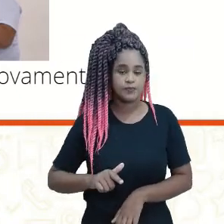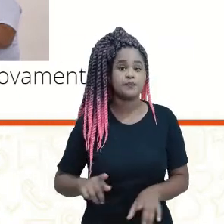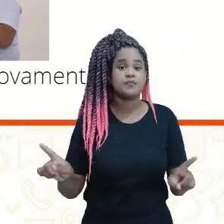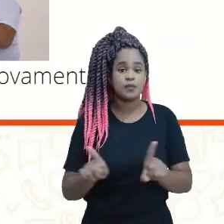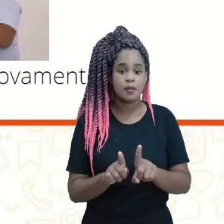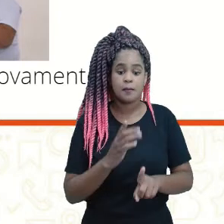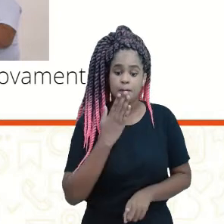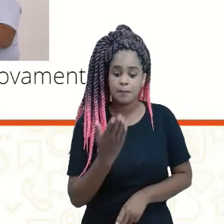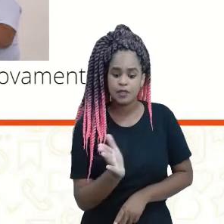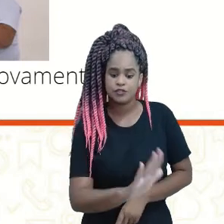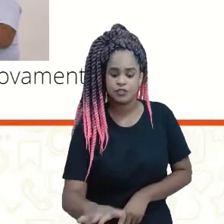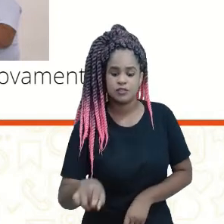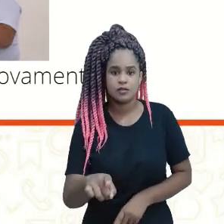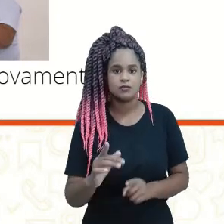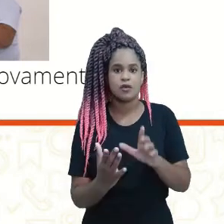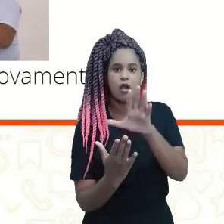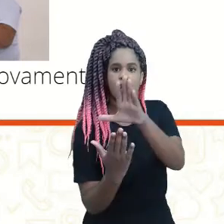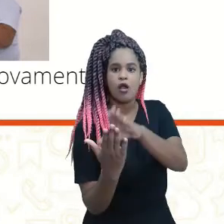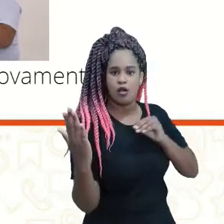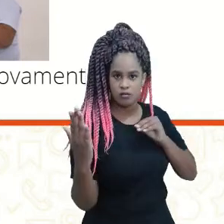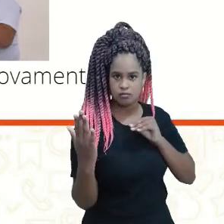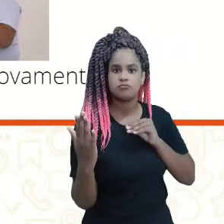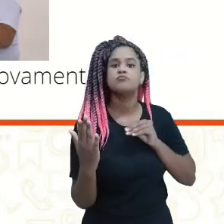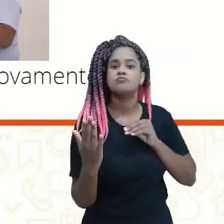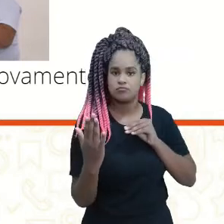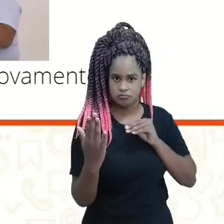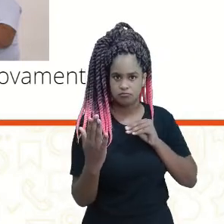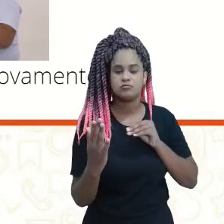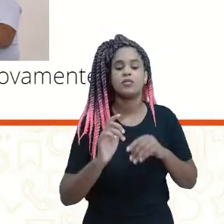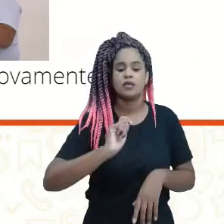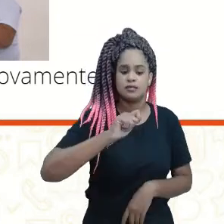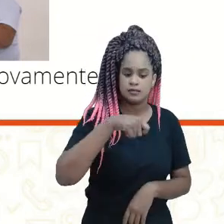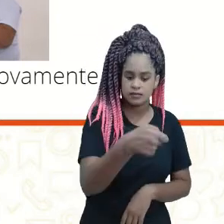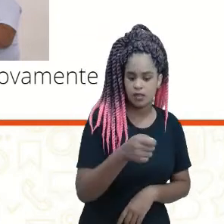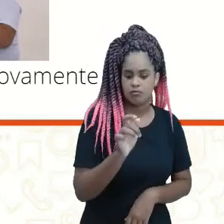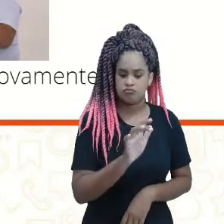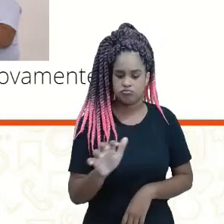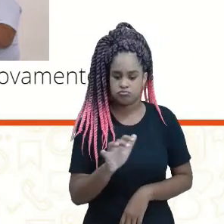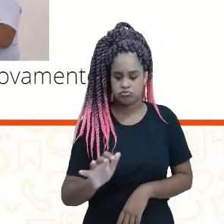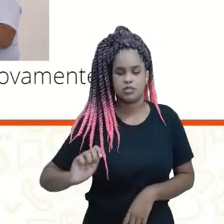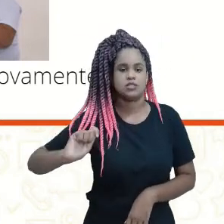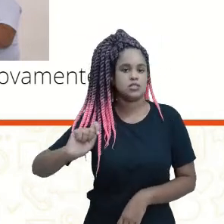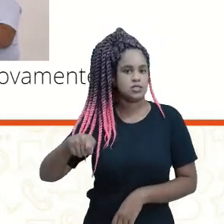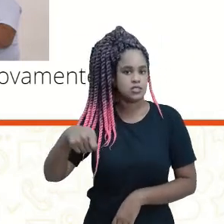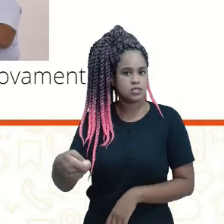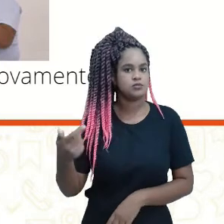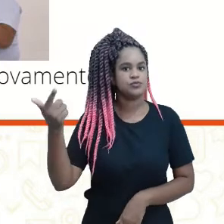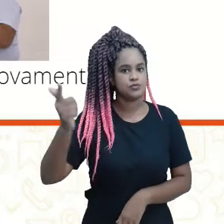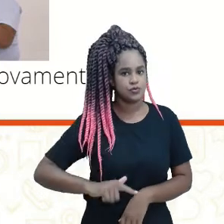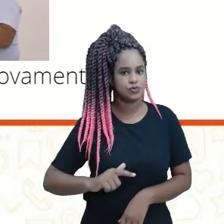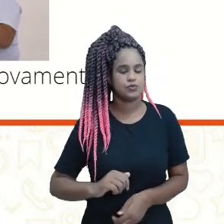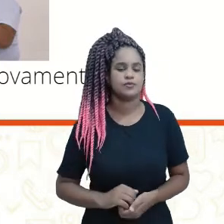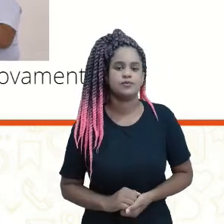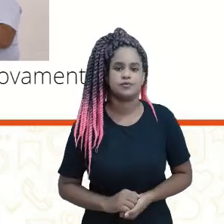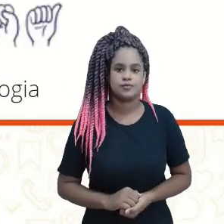para a criança ela reproduzir isso. Sinalização, datilologia, sinalização.